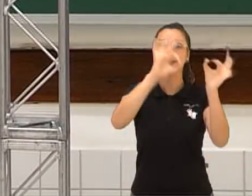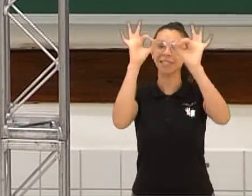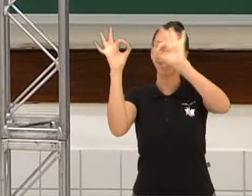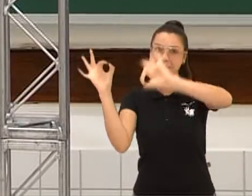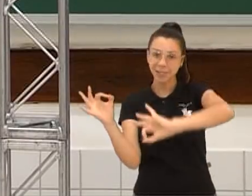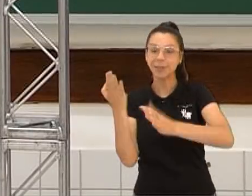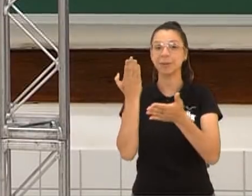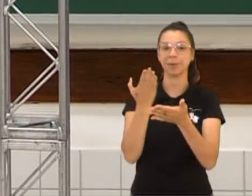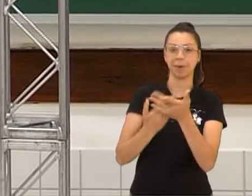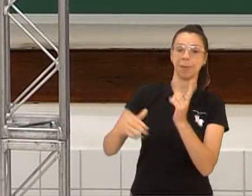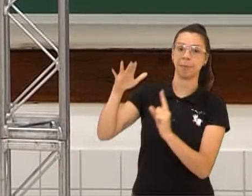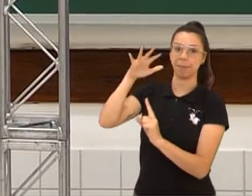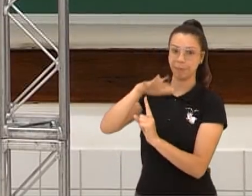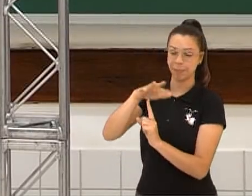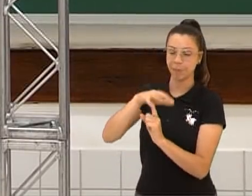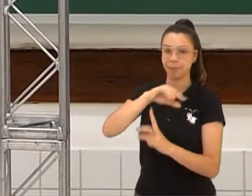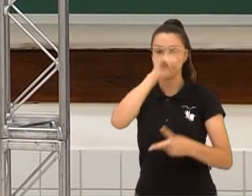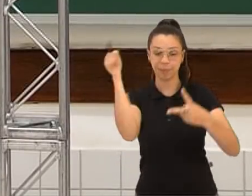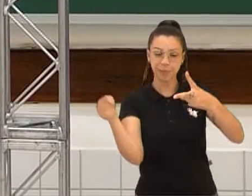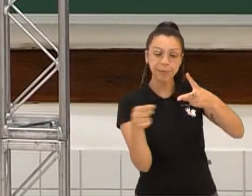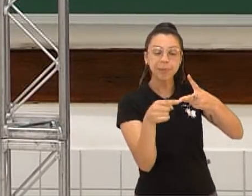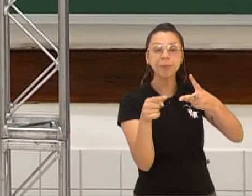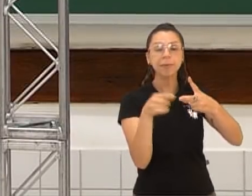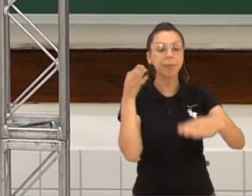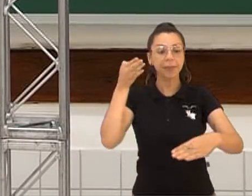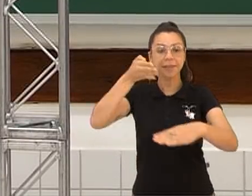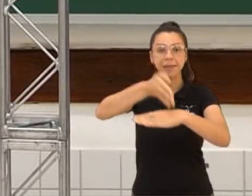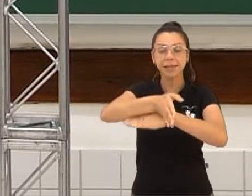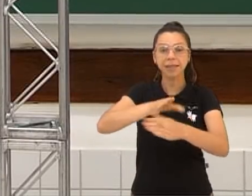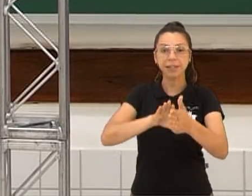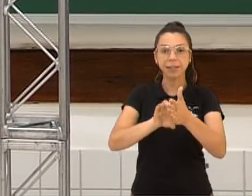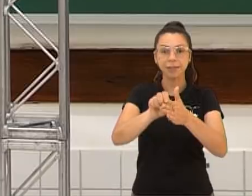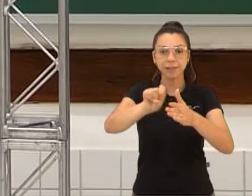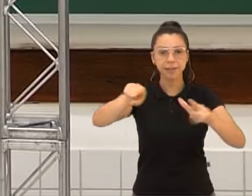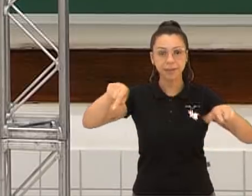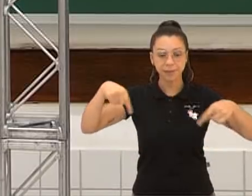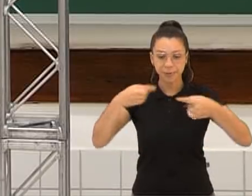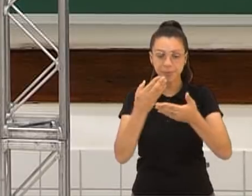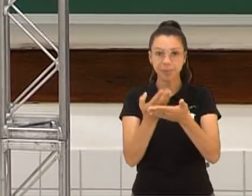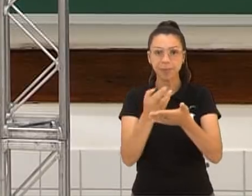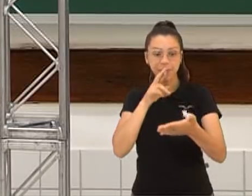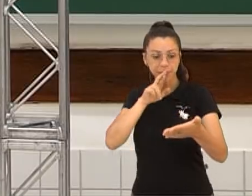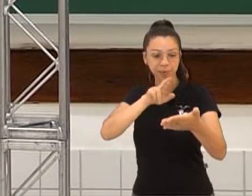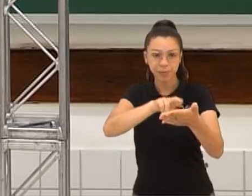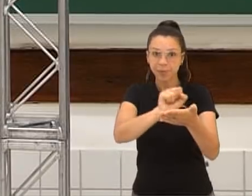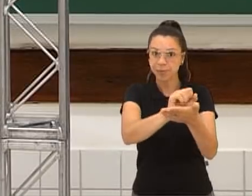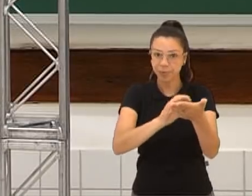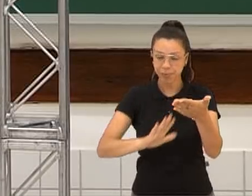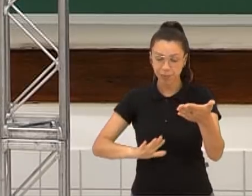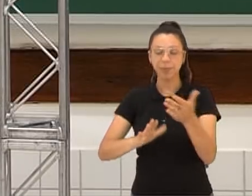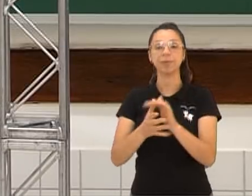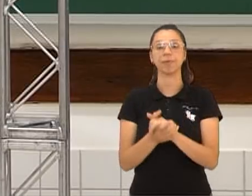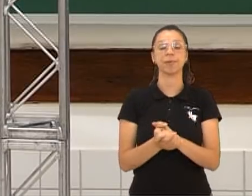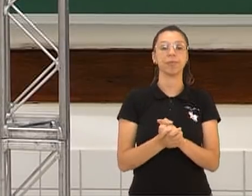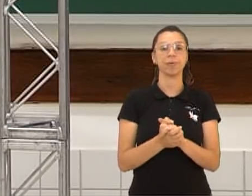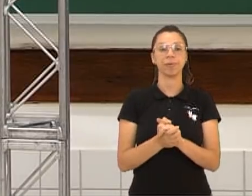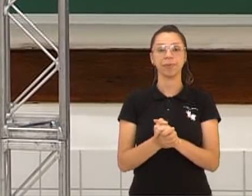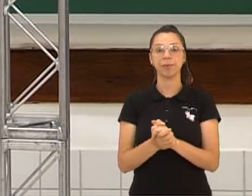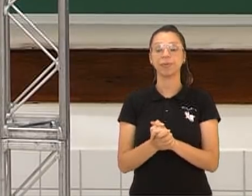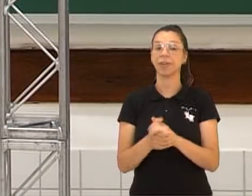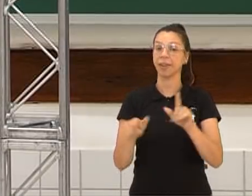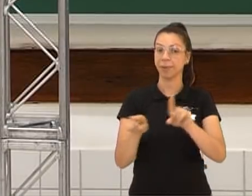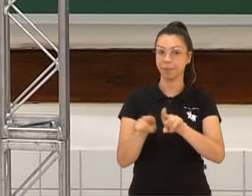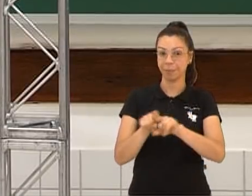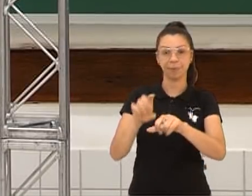aulas Paraná. Segundo, acesse o Google Classroom, realize as atividades testando seus conhecimentos e marcando a